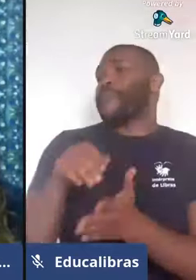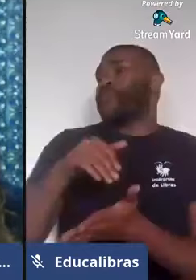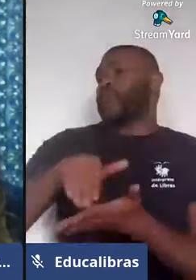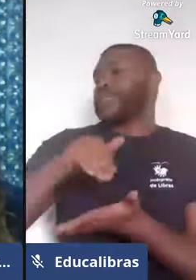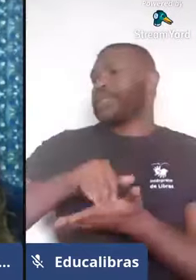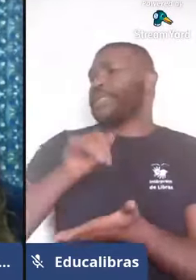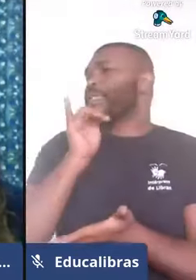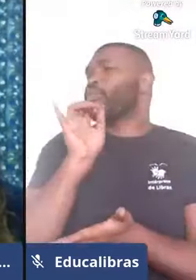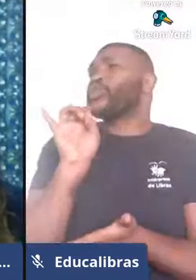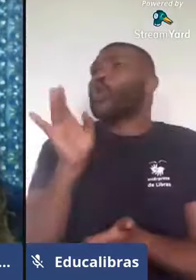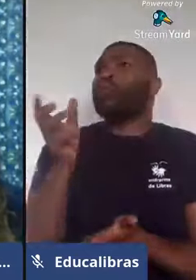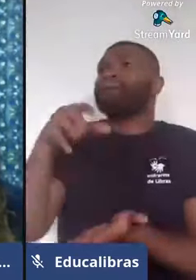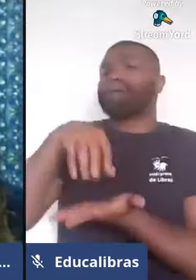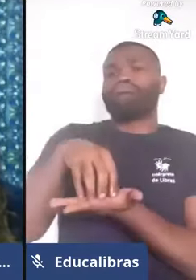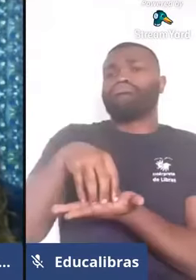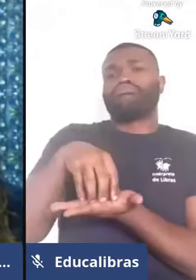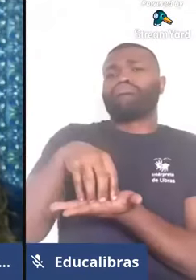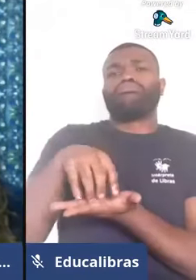órgão.